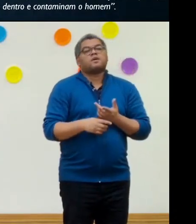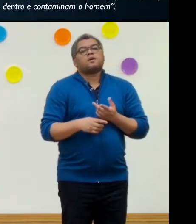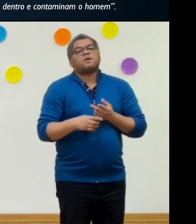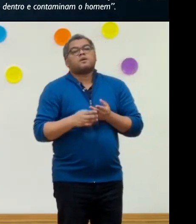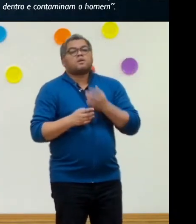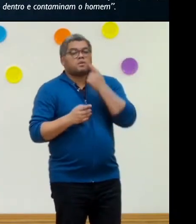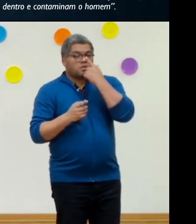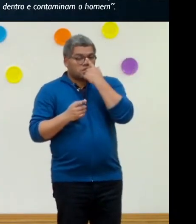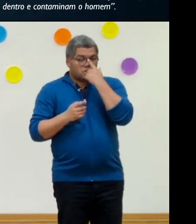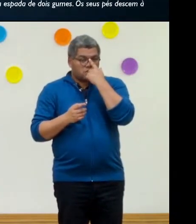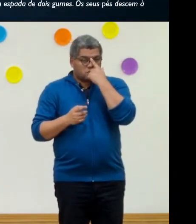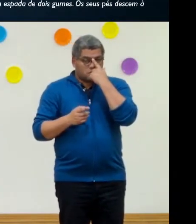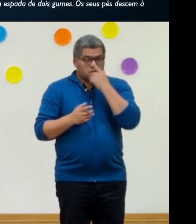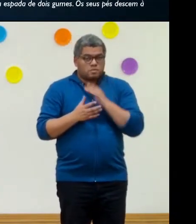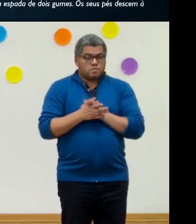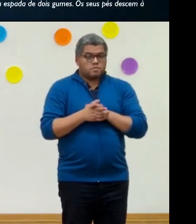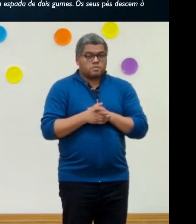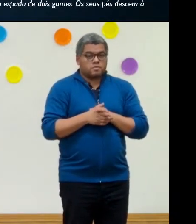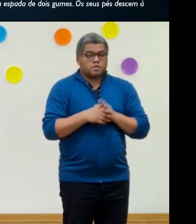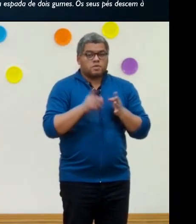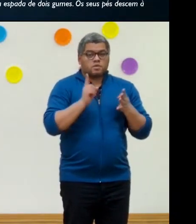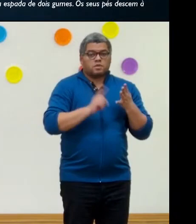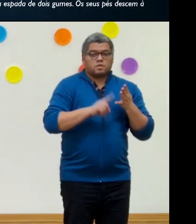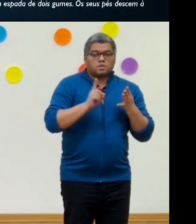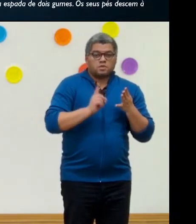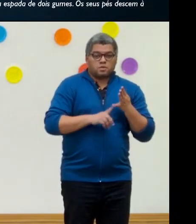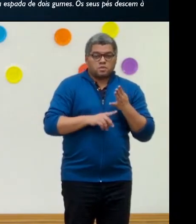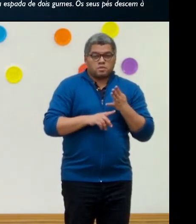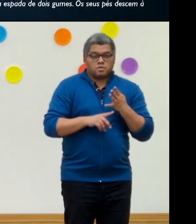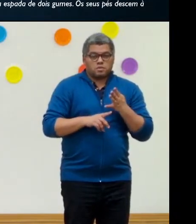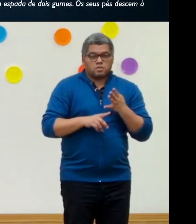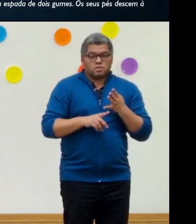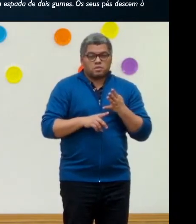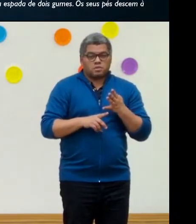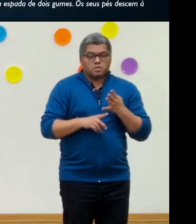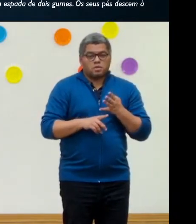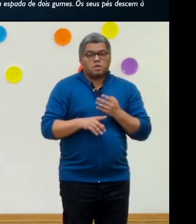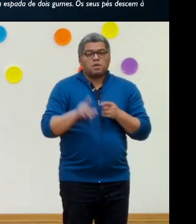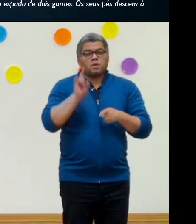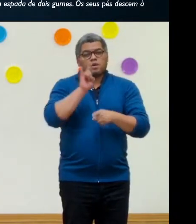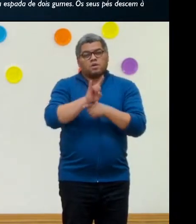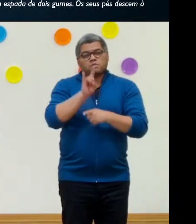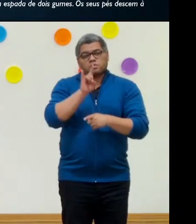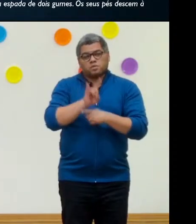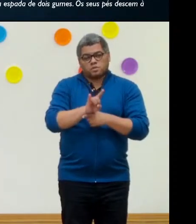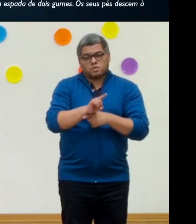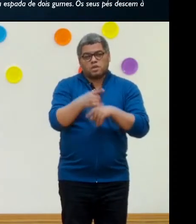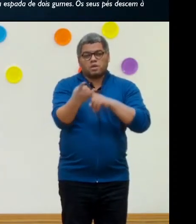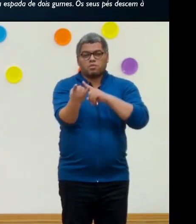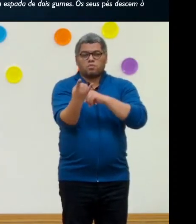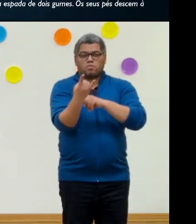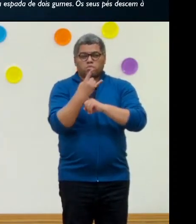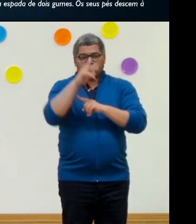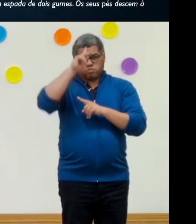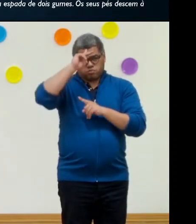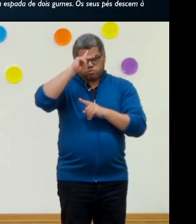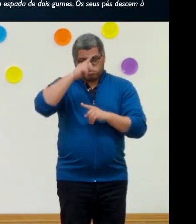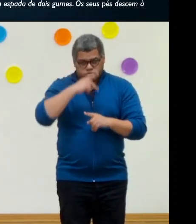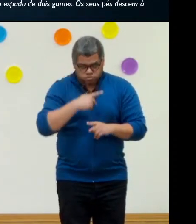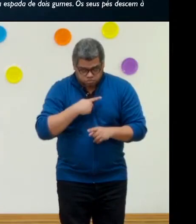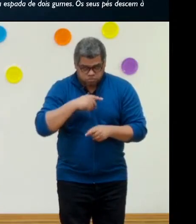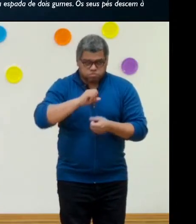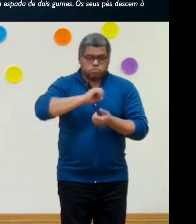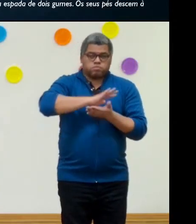Seguinte, o adultério é autodestrutivo e destruidor dos outros. Eu quero abrir esses textos rapidamente. Abre